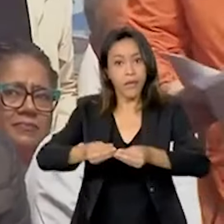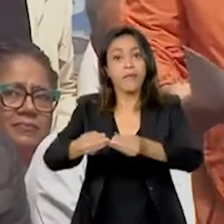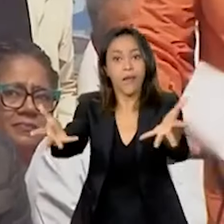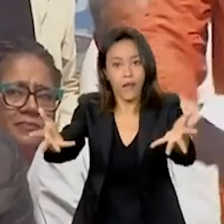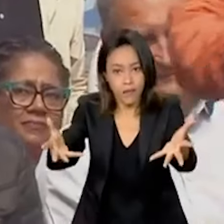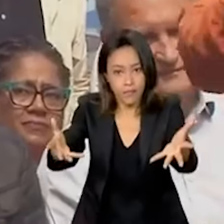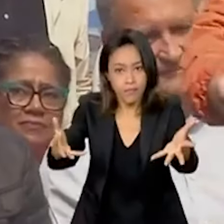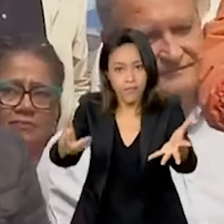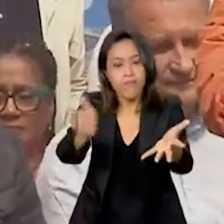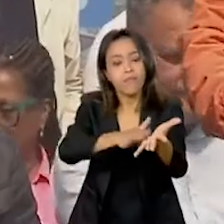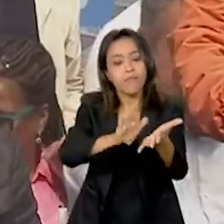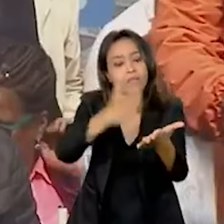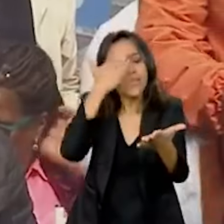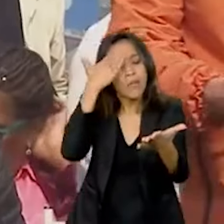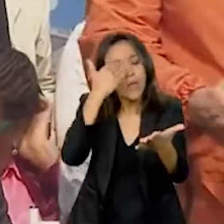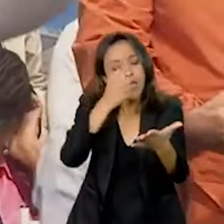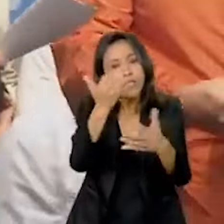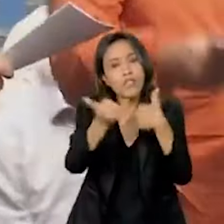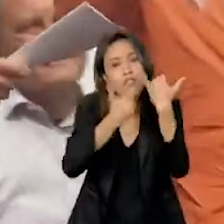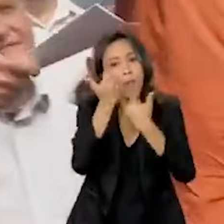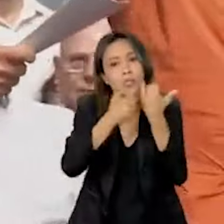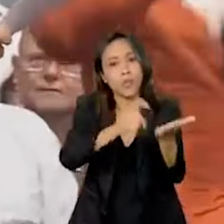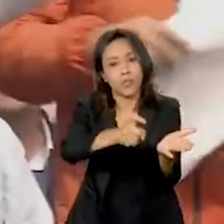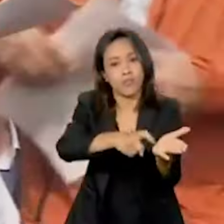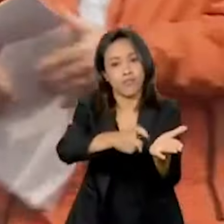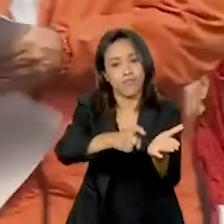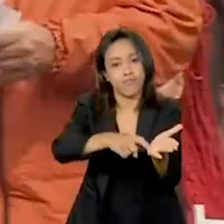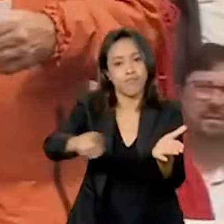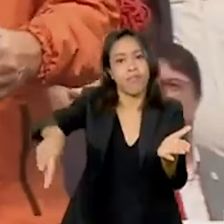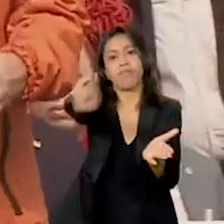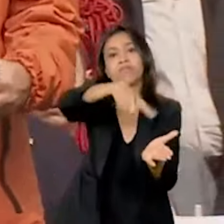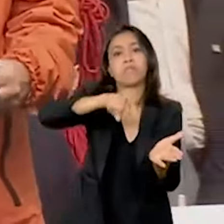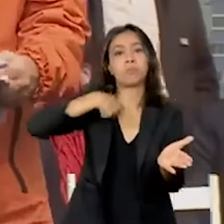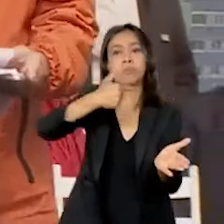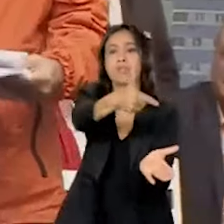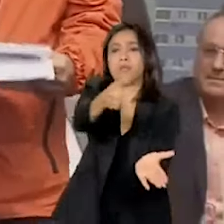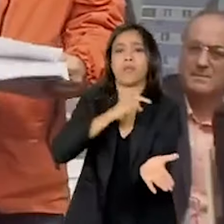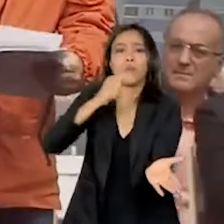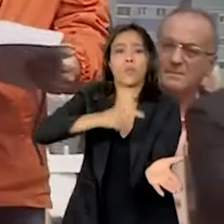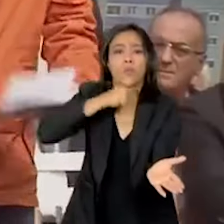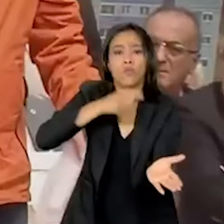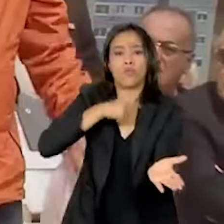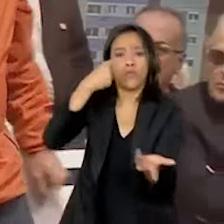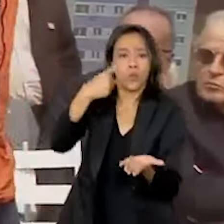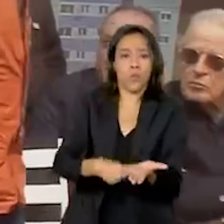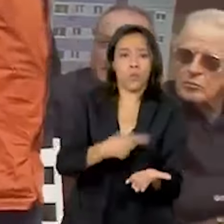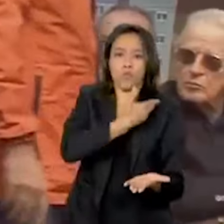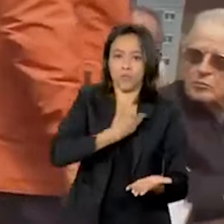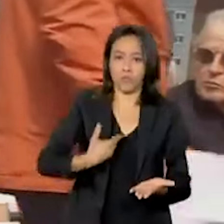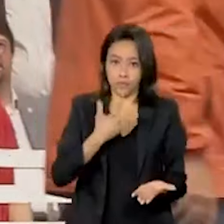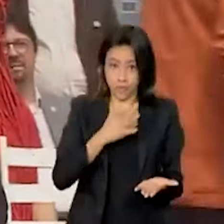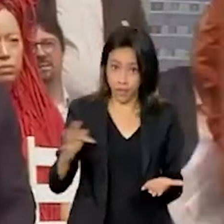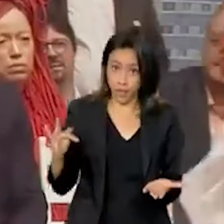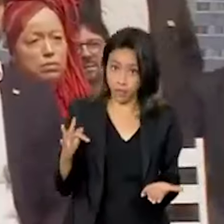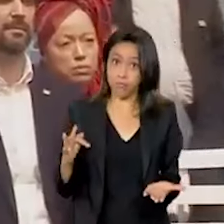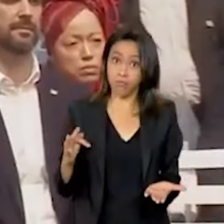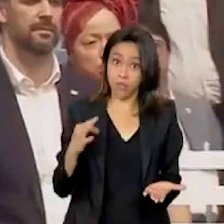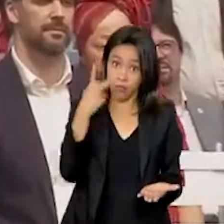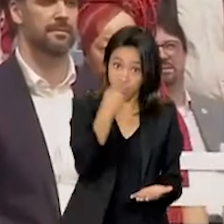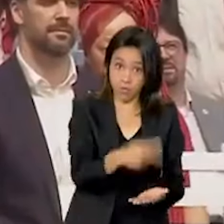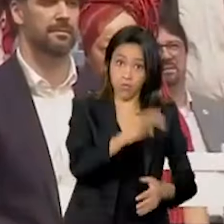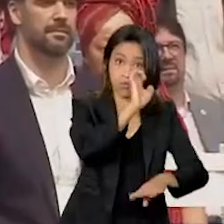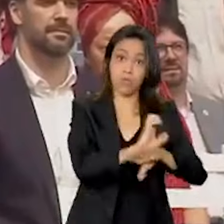Toda semana entregar. Para que ninguém tenha dúvida do compromisso do governo federal com o Rio Grande do